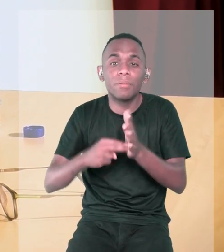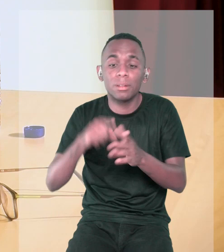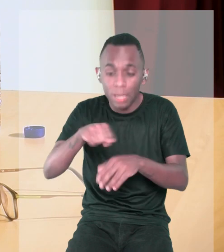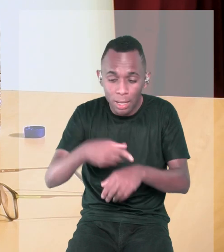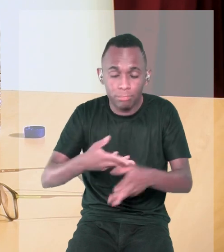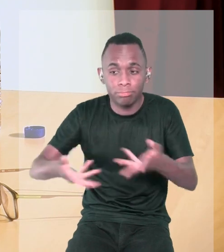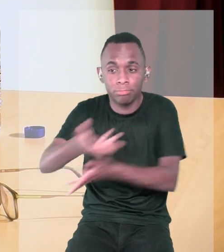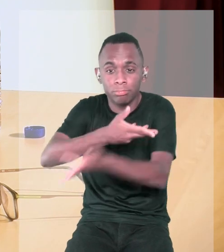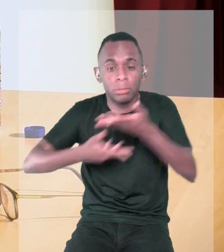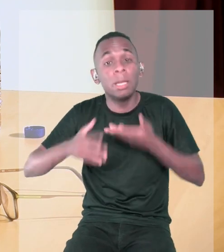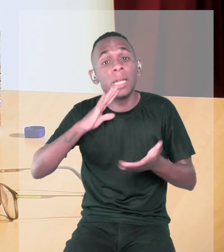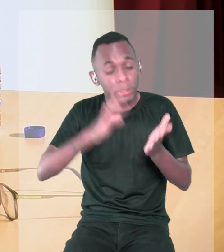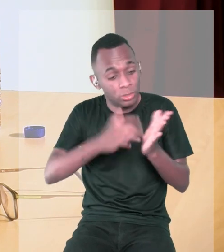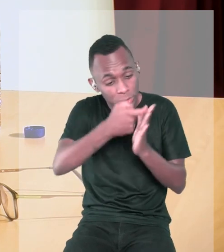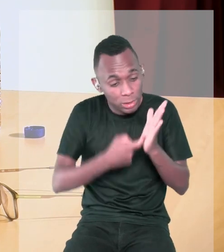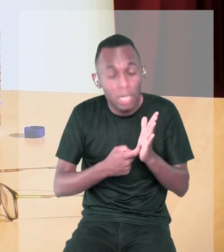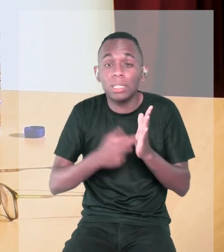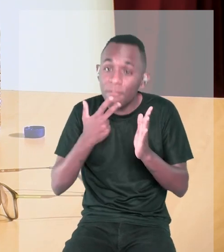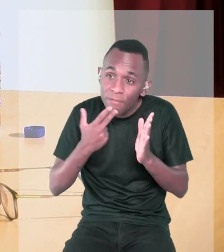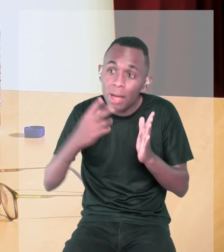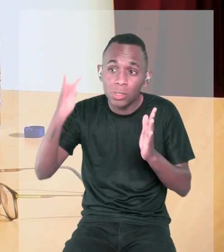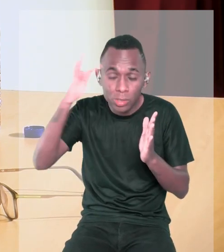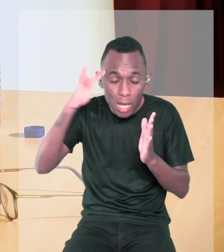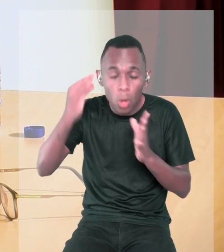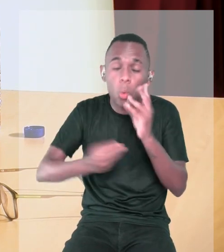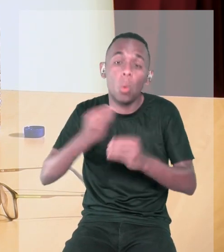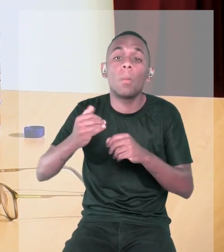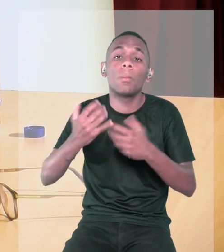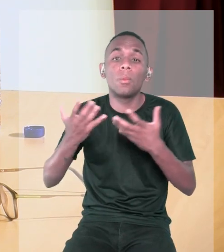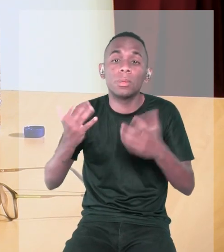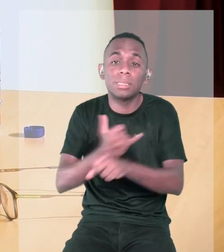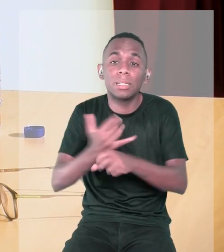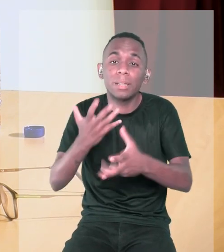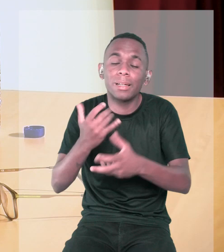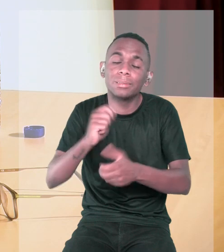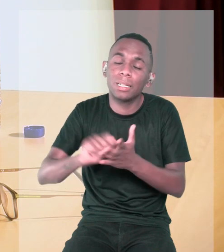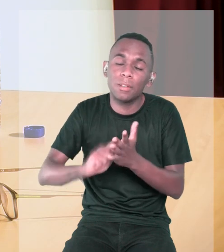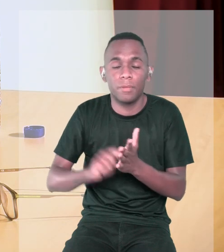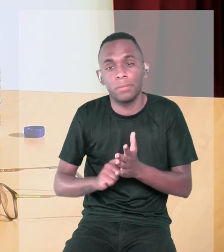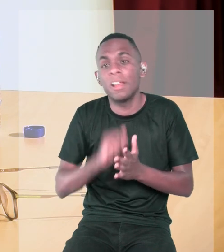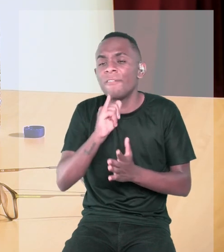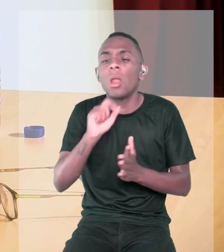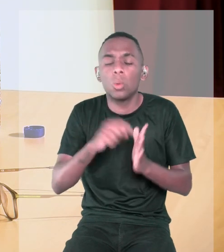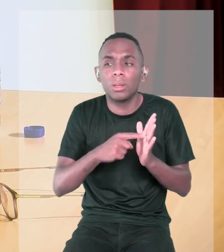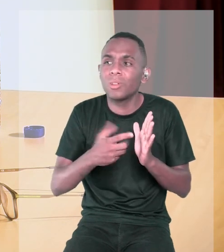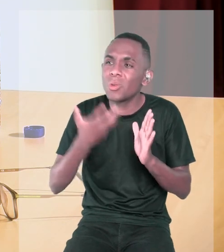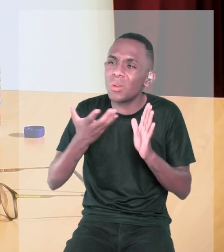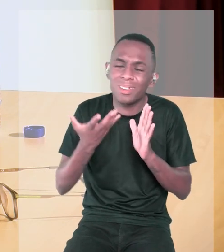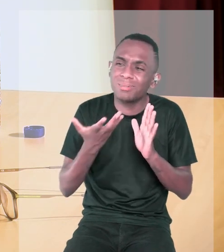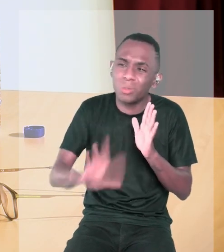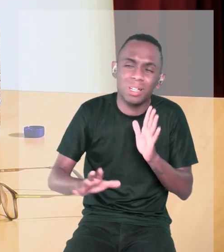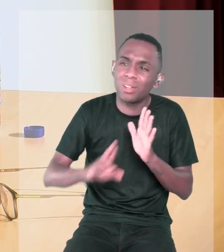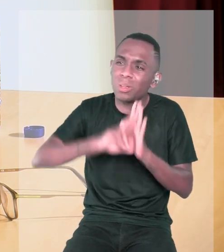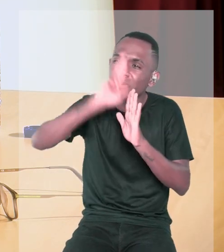de si. E isso é ele mesmo quem diz na carta, falando de seus trabalhos teóricos, de como ele queria escrever. Ele diz assim, eu não